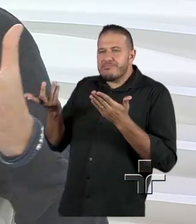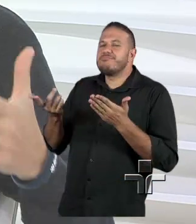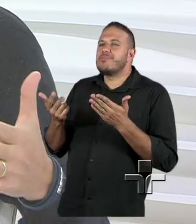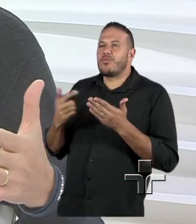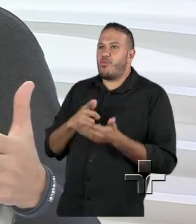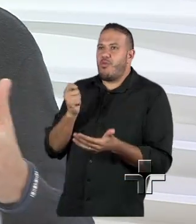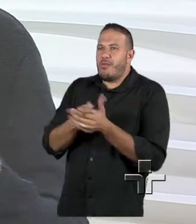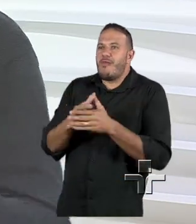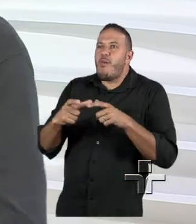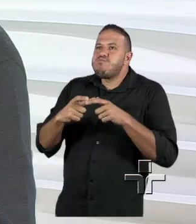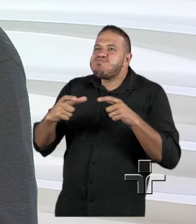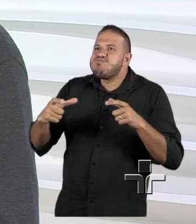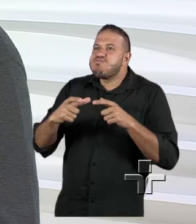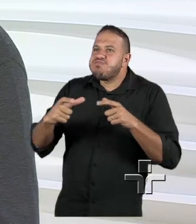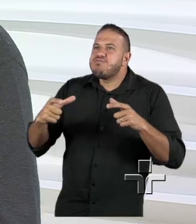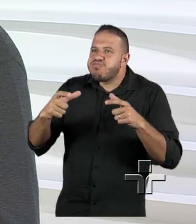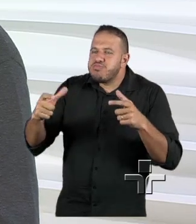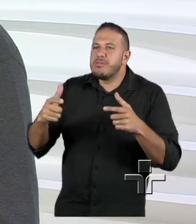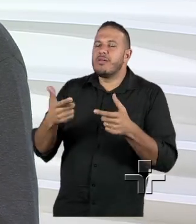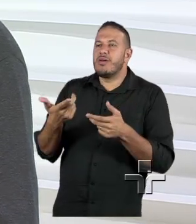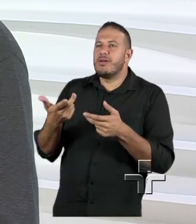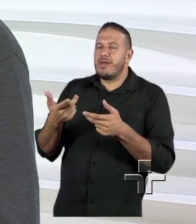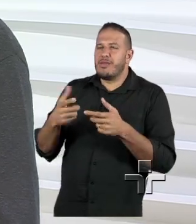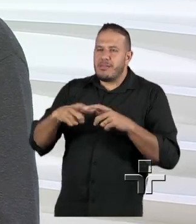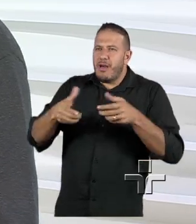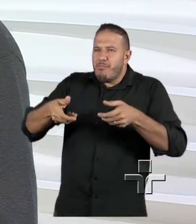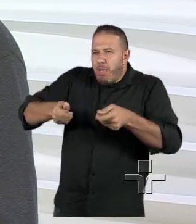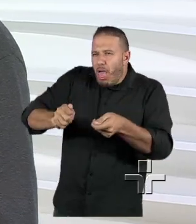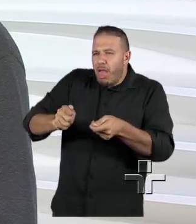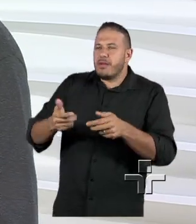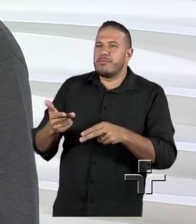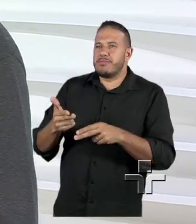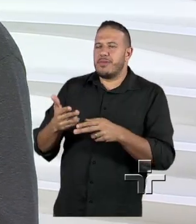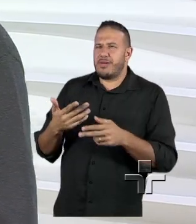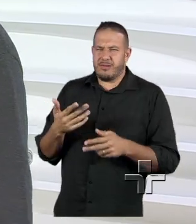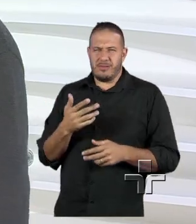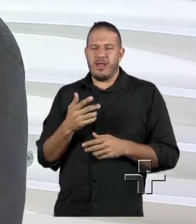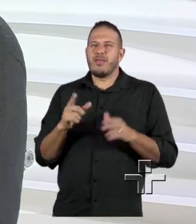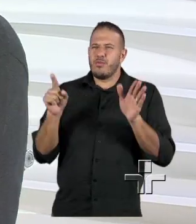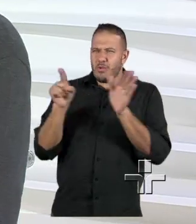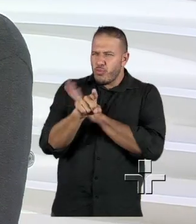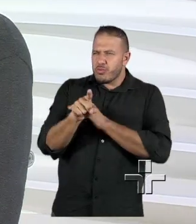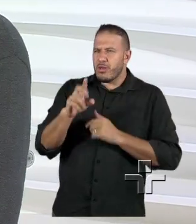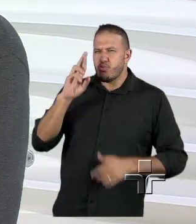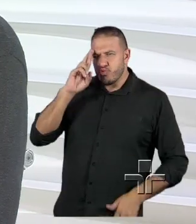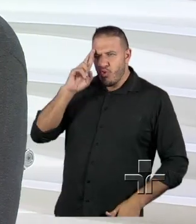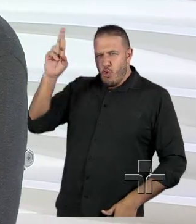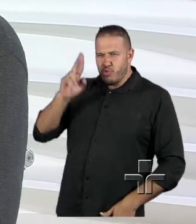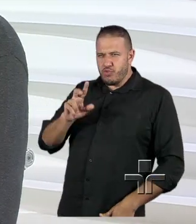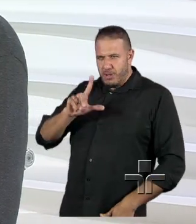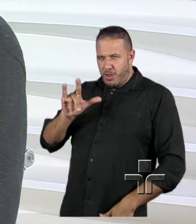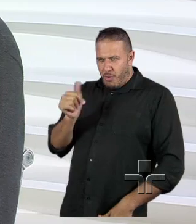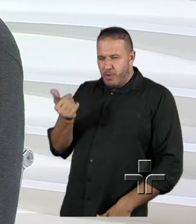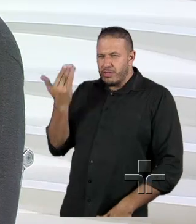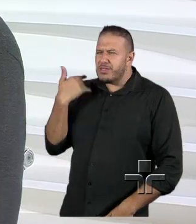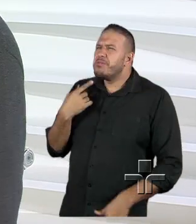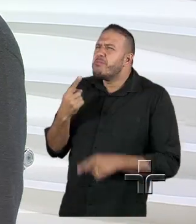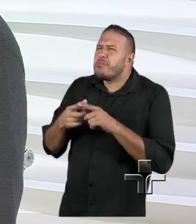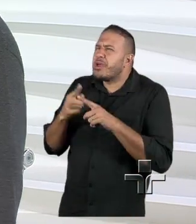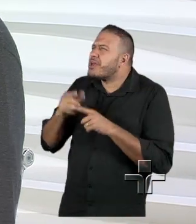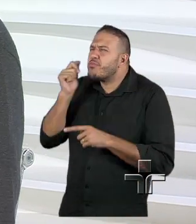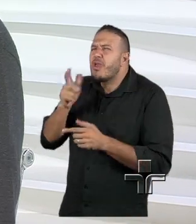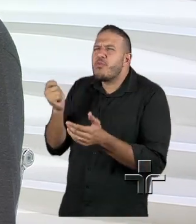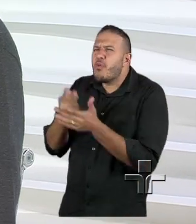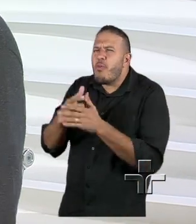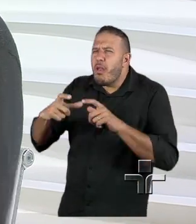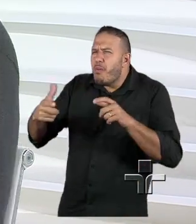compravam as barras, Wilson, que estavam quebradas. Eu falei, caramba, aí eu perguntei para o dono na época, eu falei, por que elas não compram? Ele